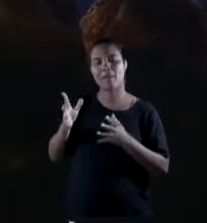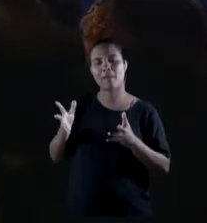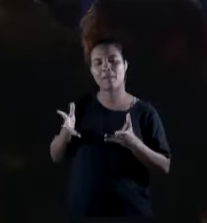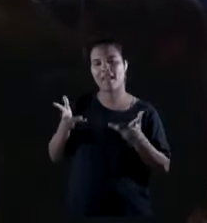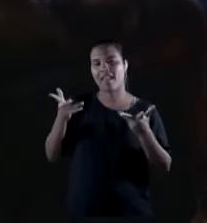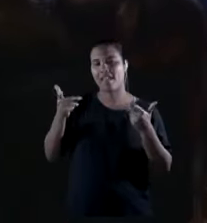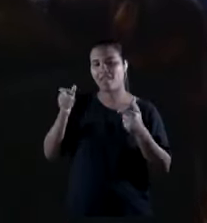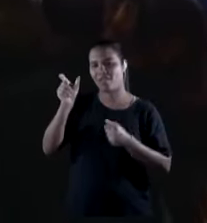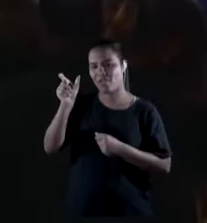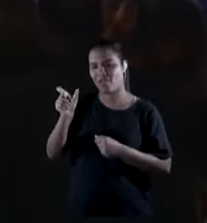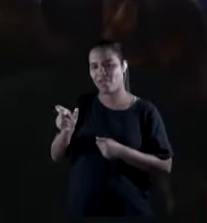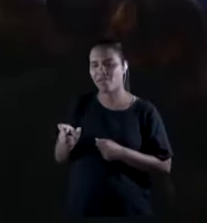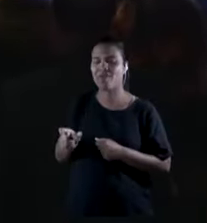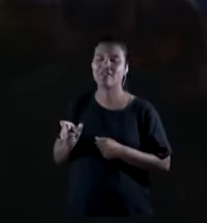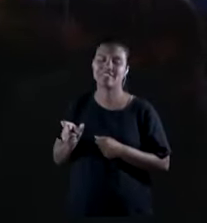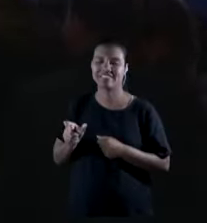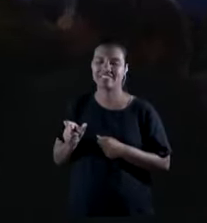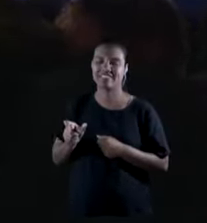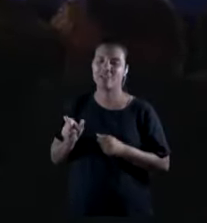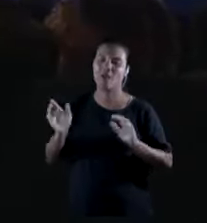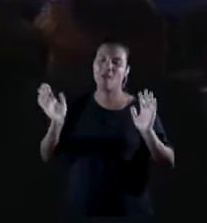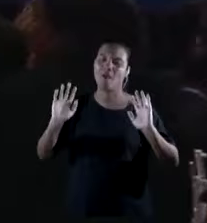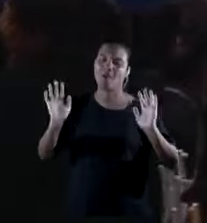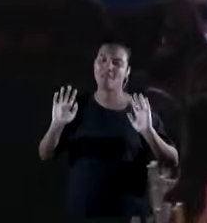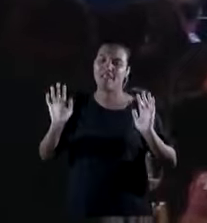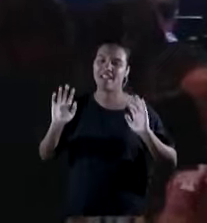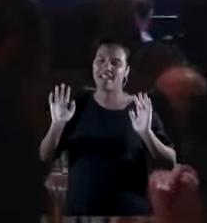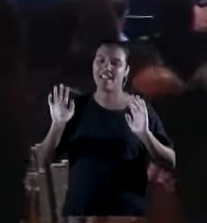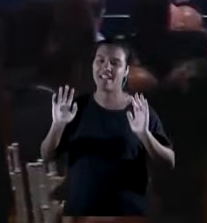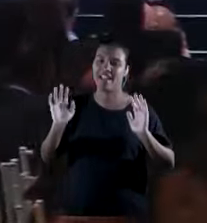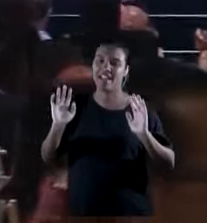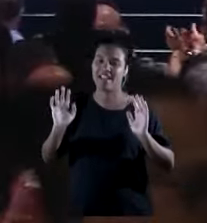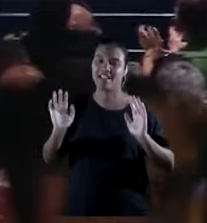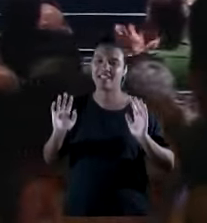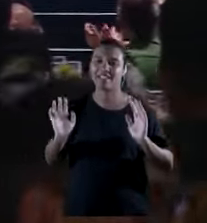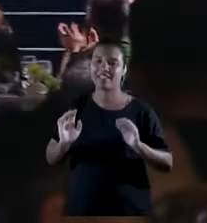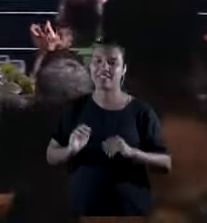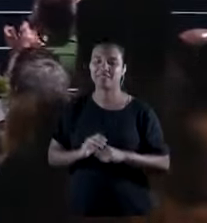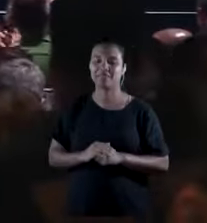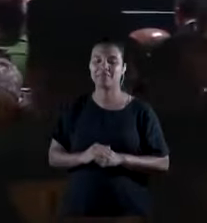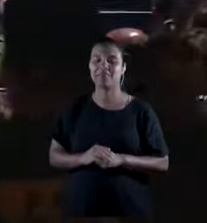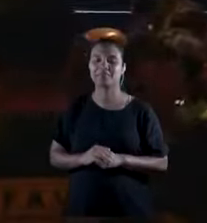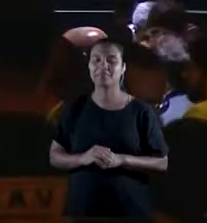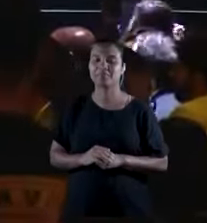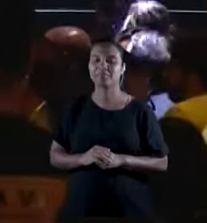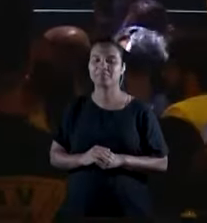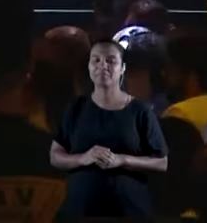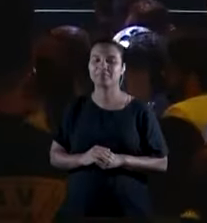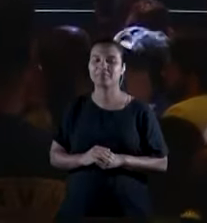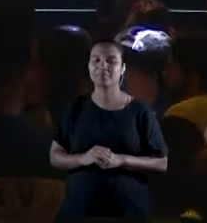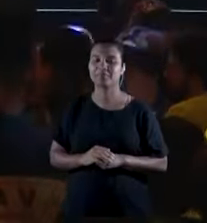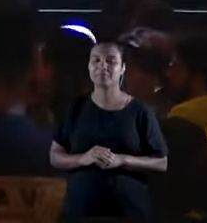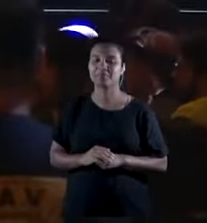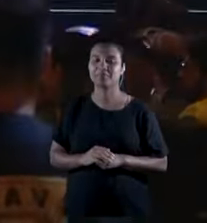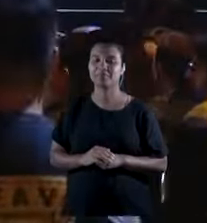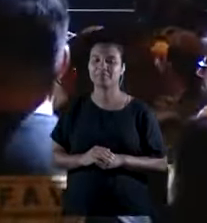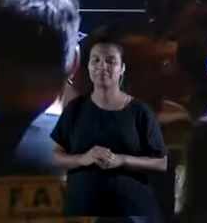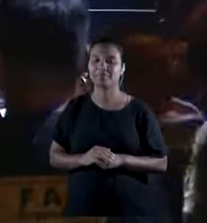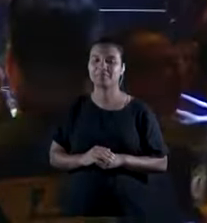vocês na presença desses maravilhosos. O beat venceu, palmas, galera. Valeu. Palmas. O Paulistão tá lindo, hein? Jorginho do beat aqui com a